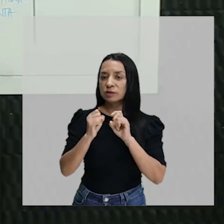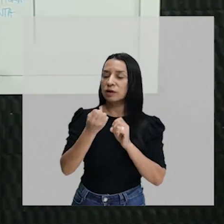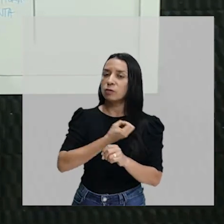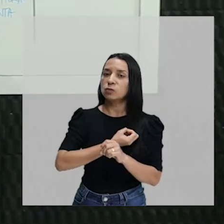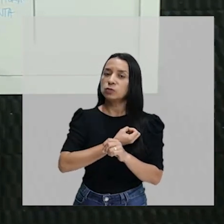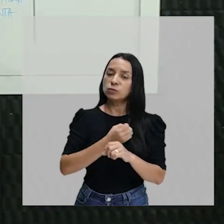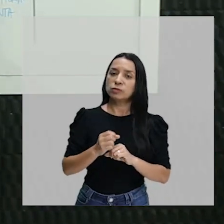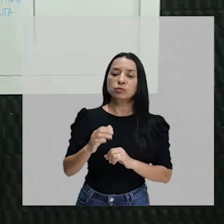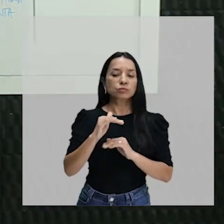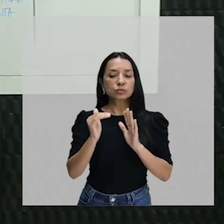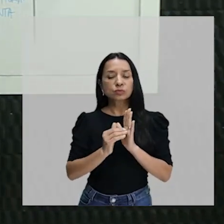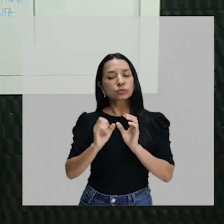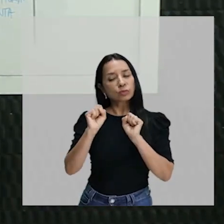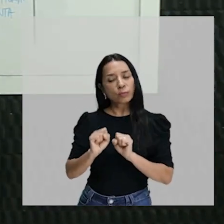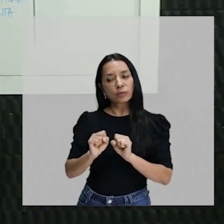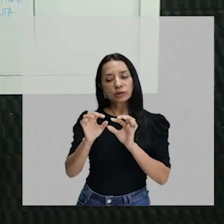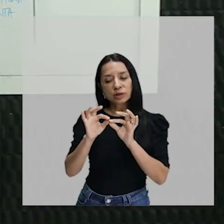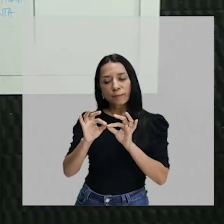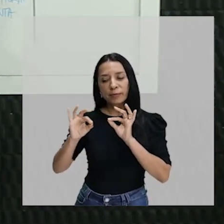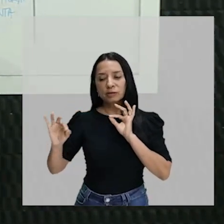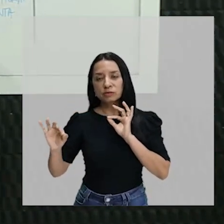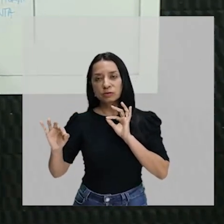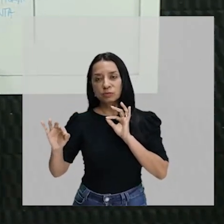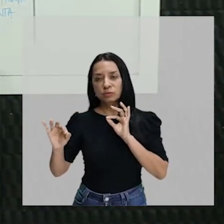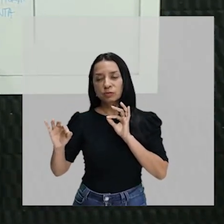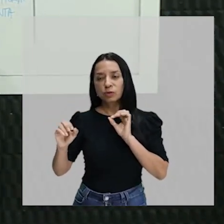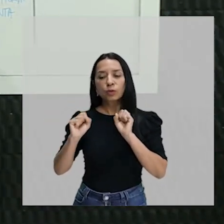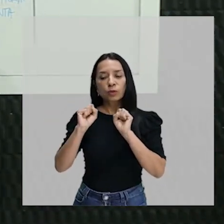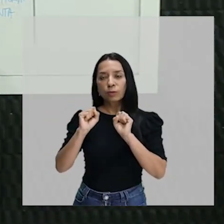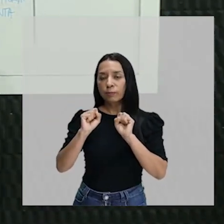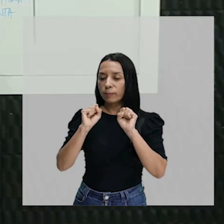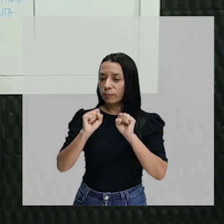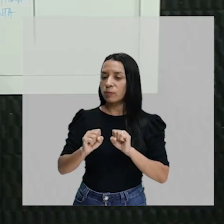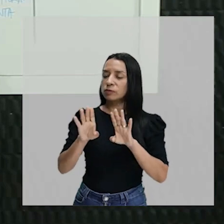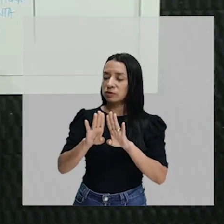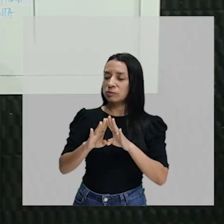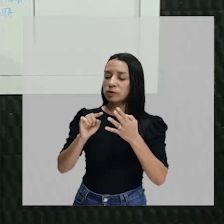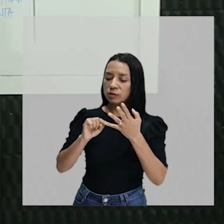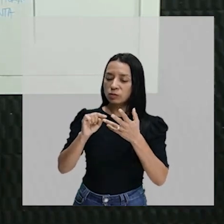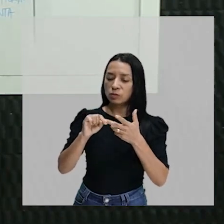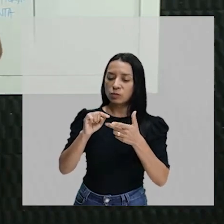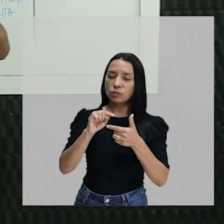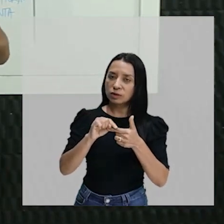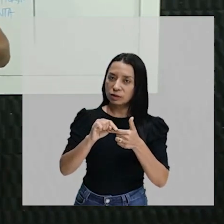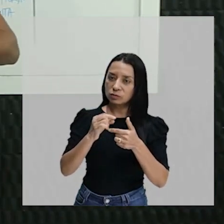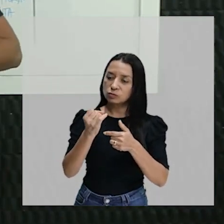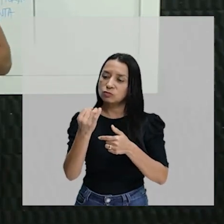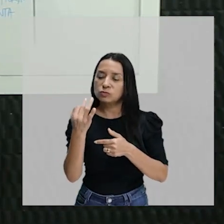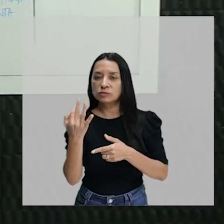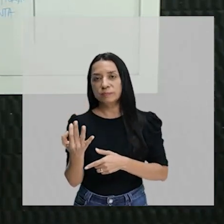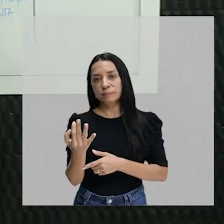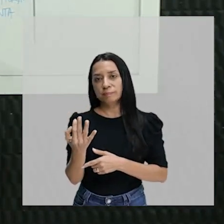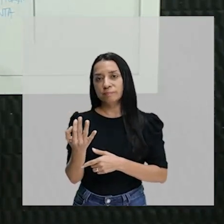número tá então tudo aquilo que pode ser medido tudo aquilo pode ser contado que pode ser quantificado